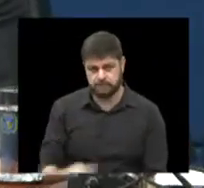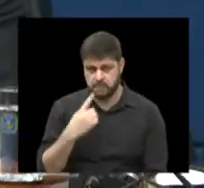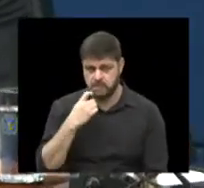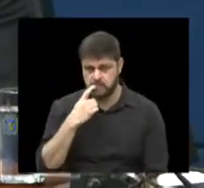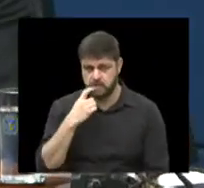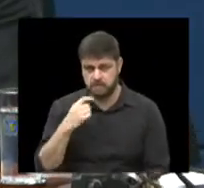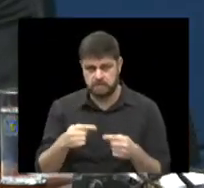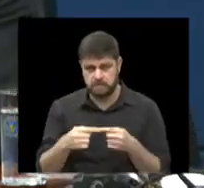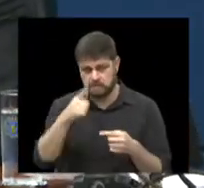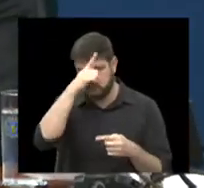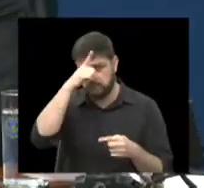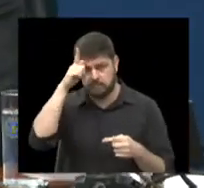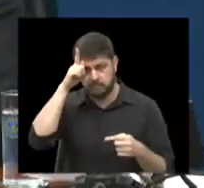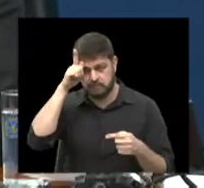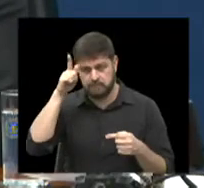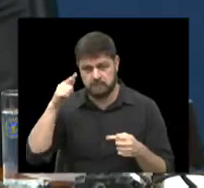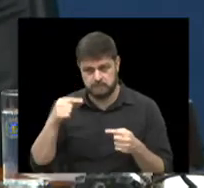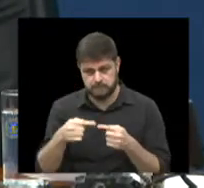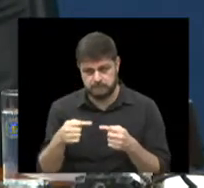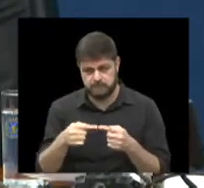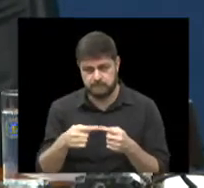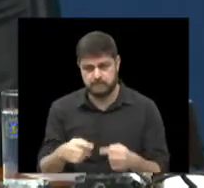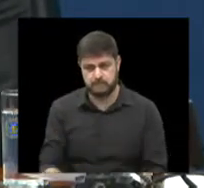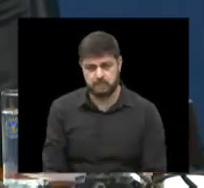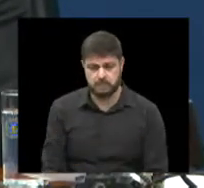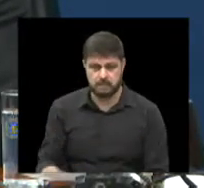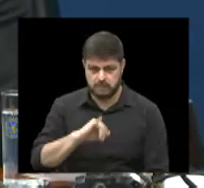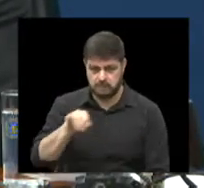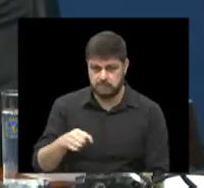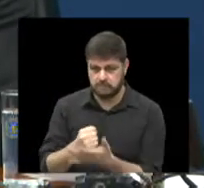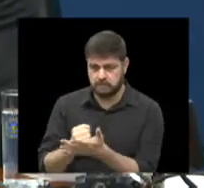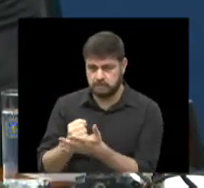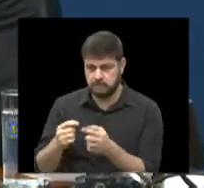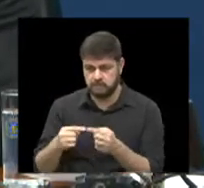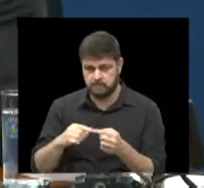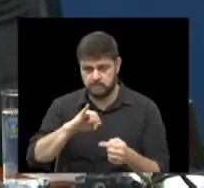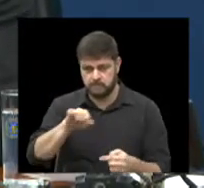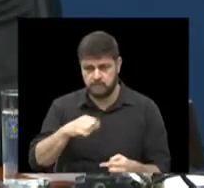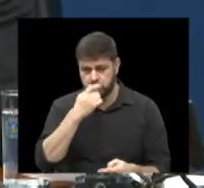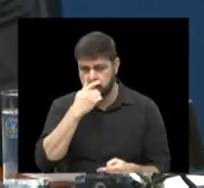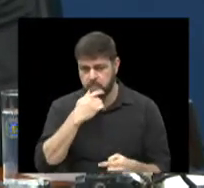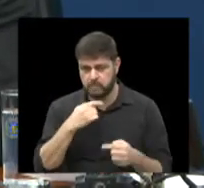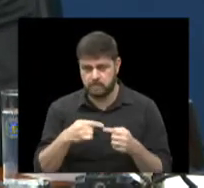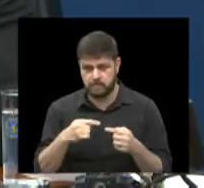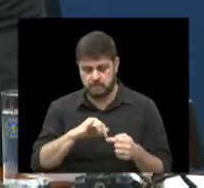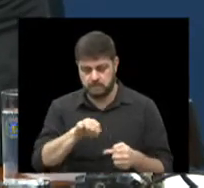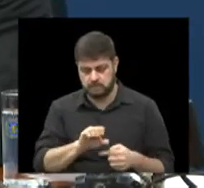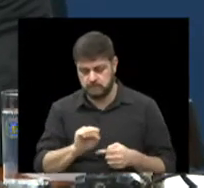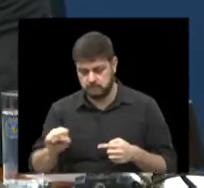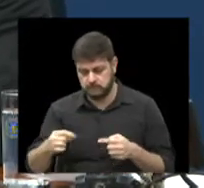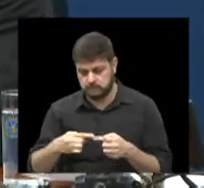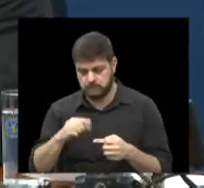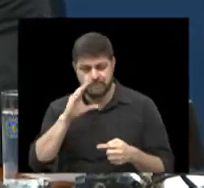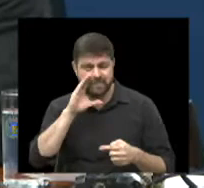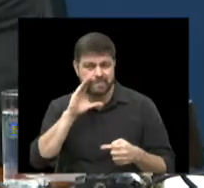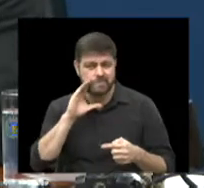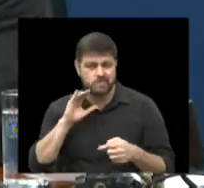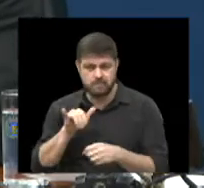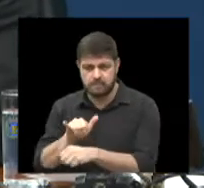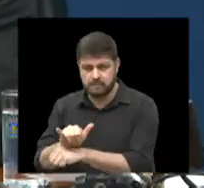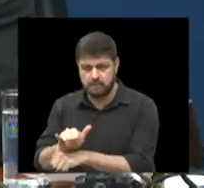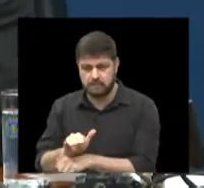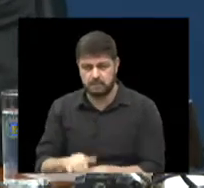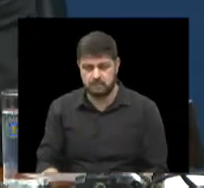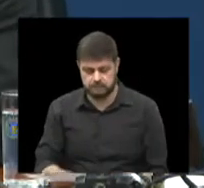Gilberto Vermelho, sim. Gustavo Peta, sim. Jorge da Farmácia, sim. Jorge Schneider, sim. J. Silva, sim. Luiz Cirilo, ausente.